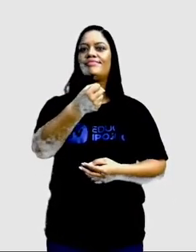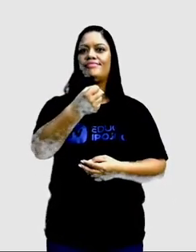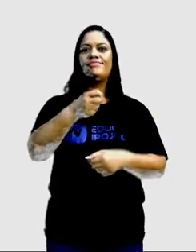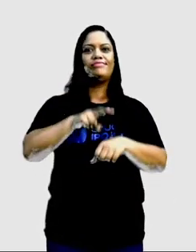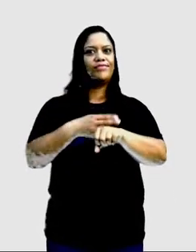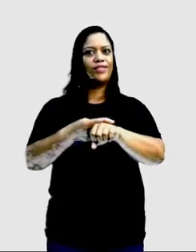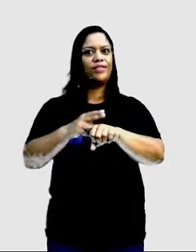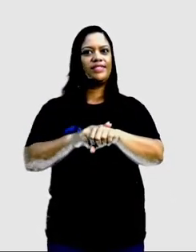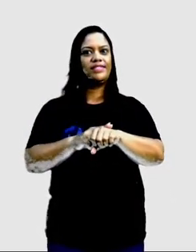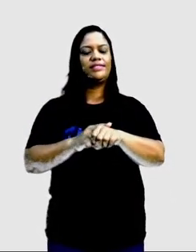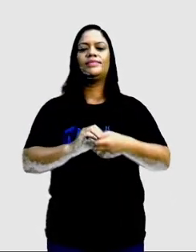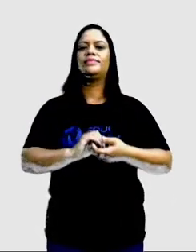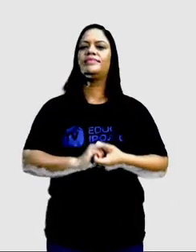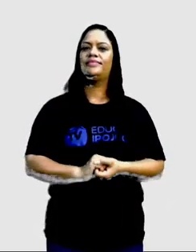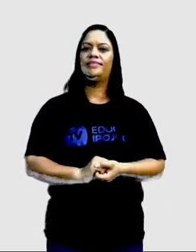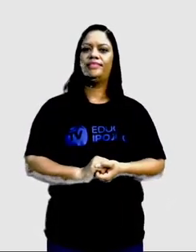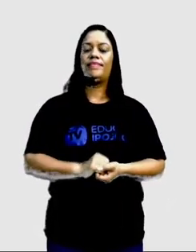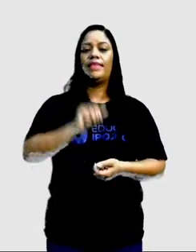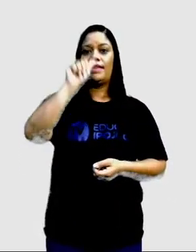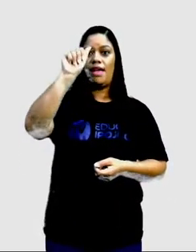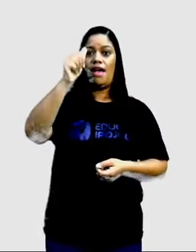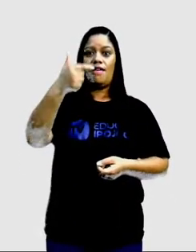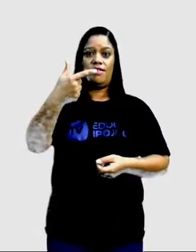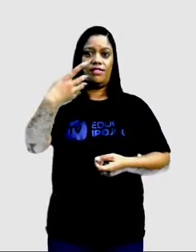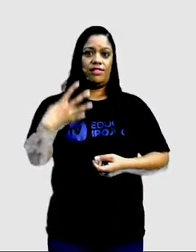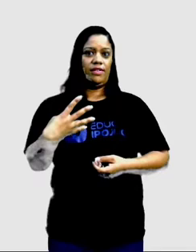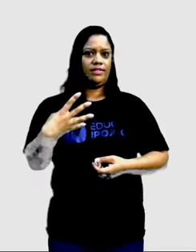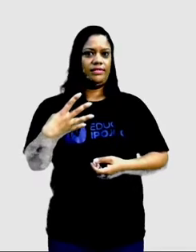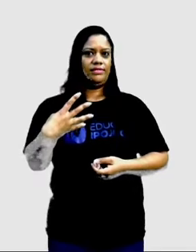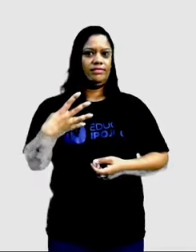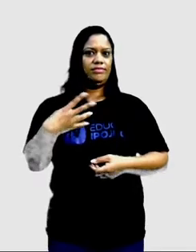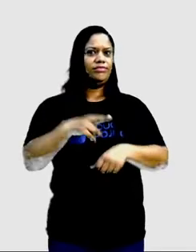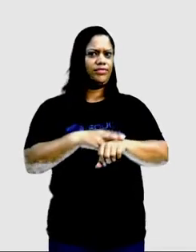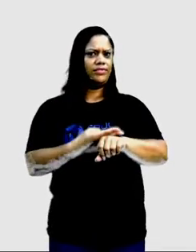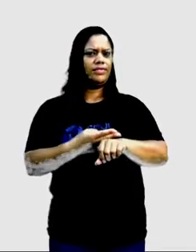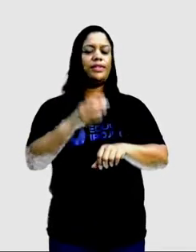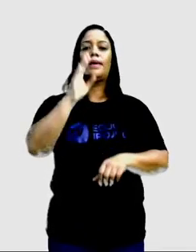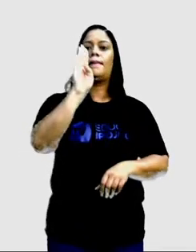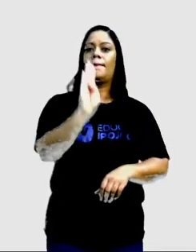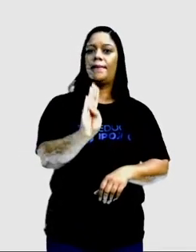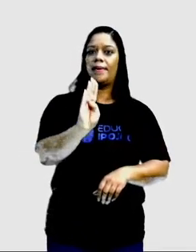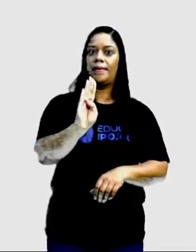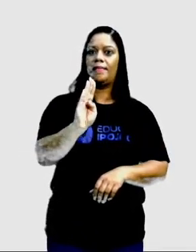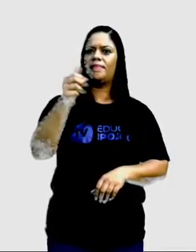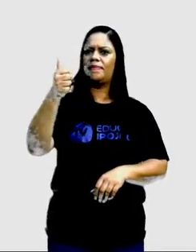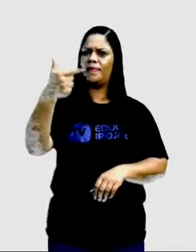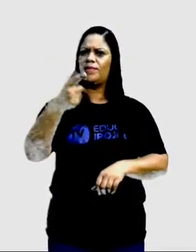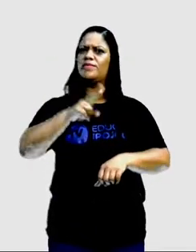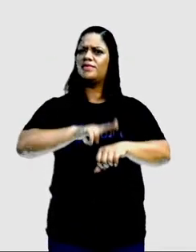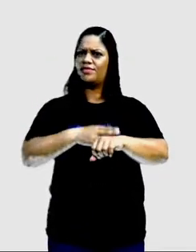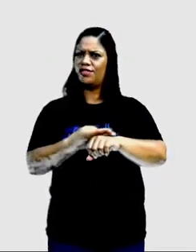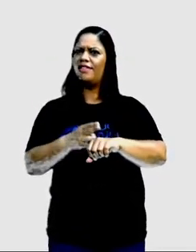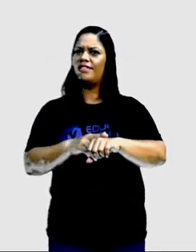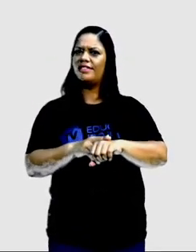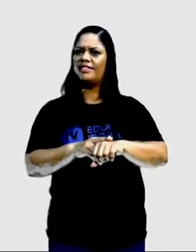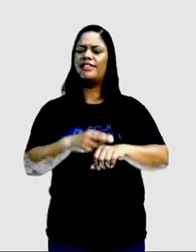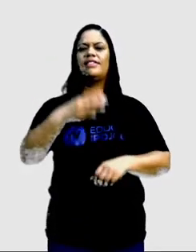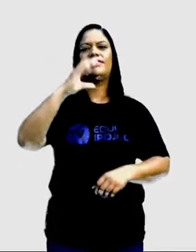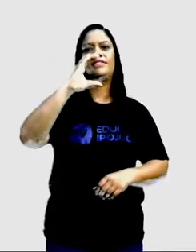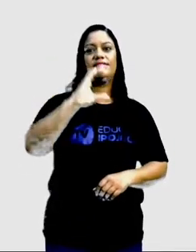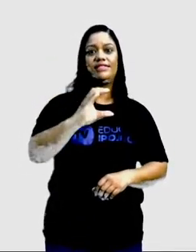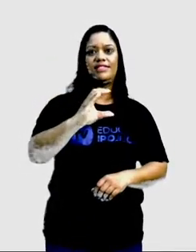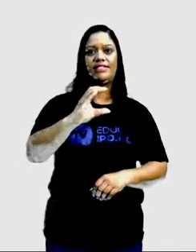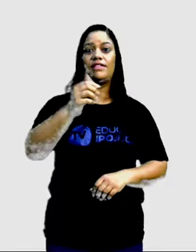opções. A letra A, 24 bombons. Letra B, 12 bombons. Ou letra